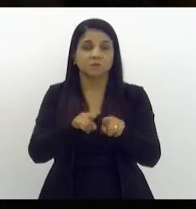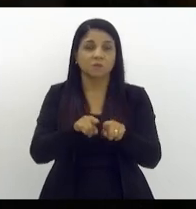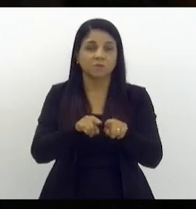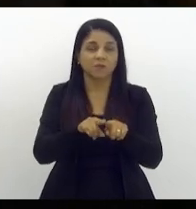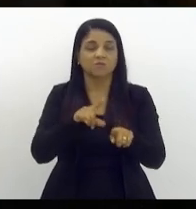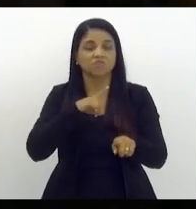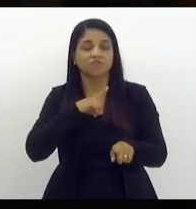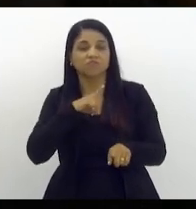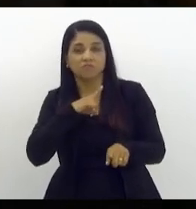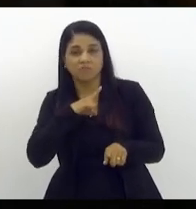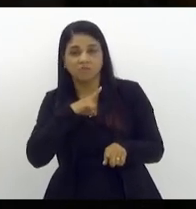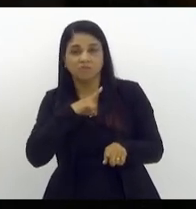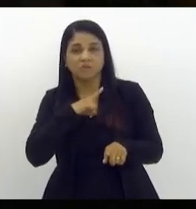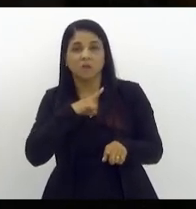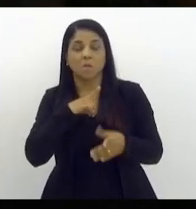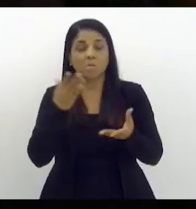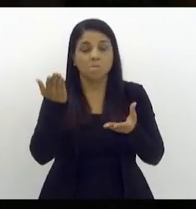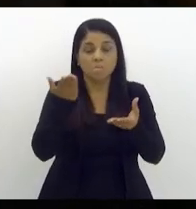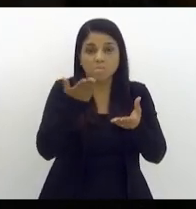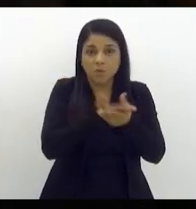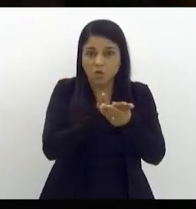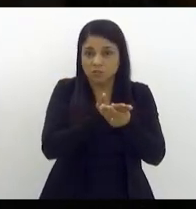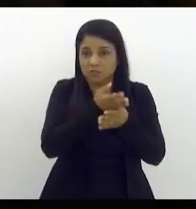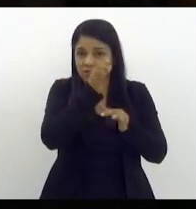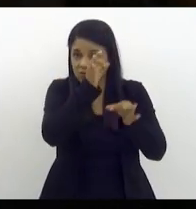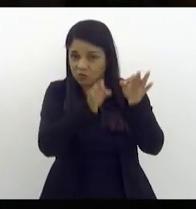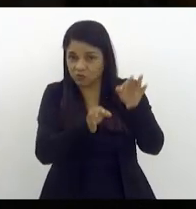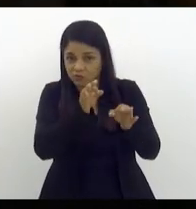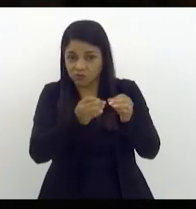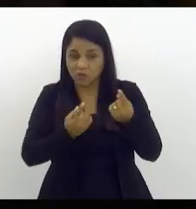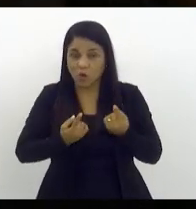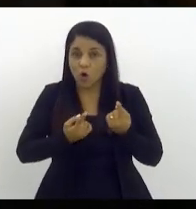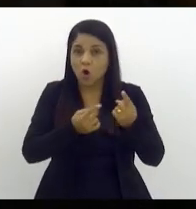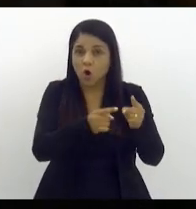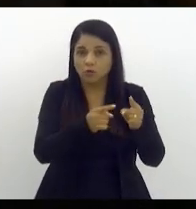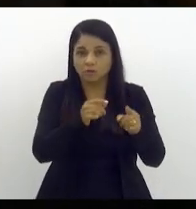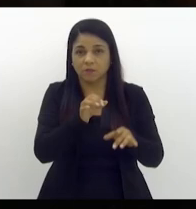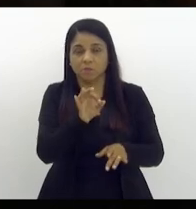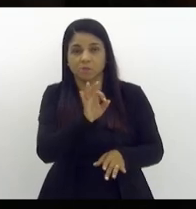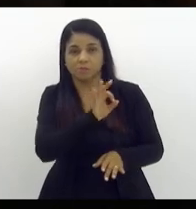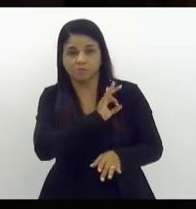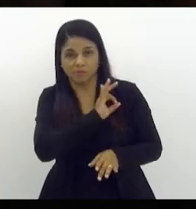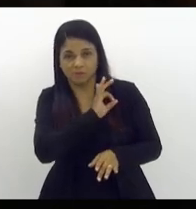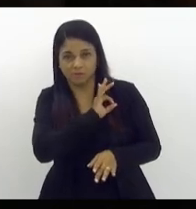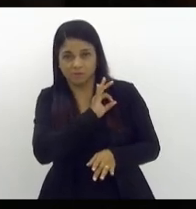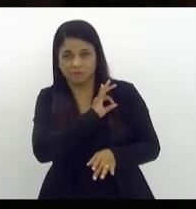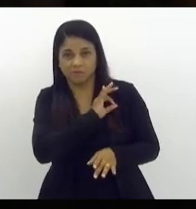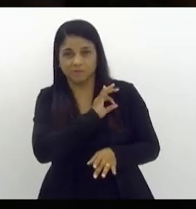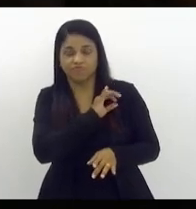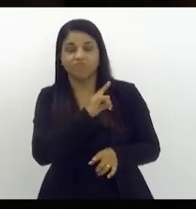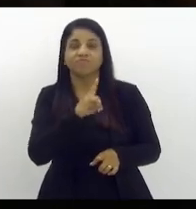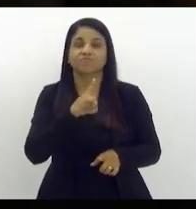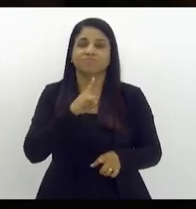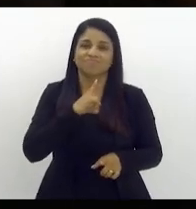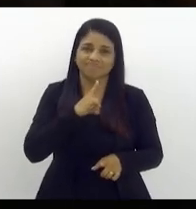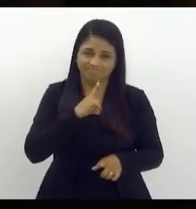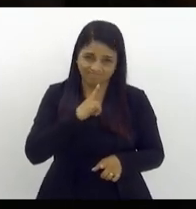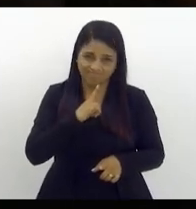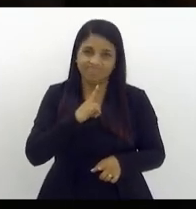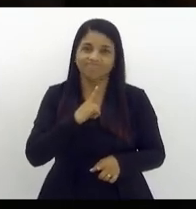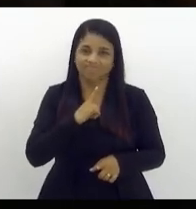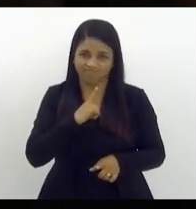tem processos judiciais contra policiais, a gente também tem uma situação